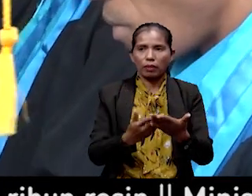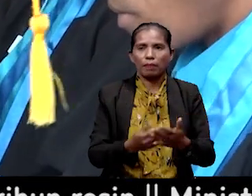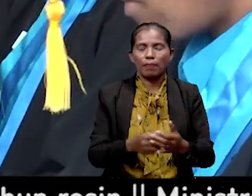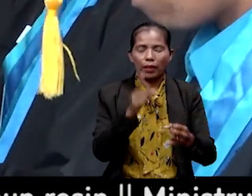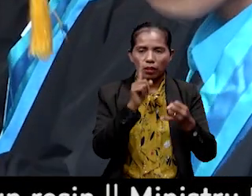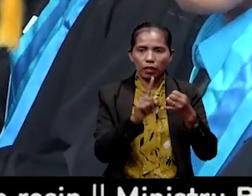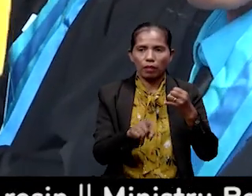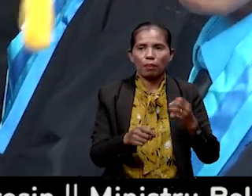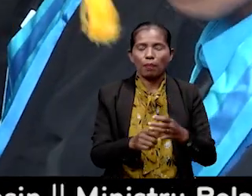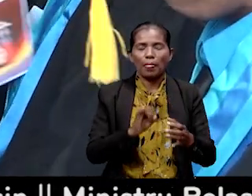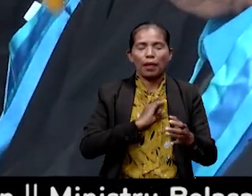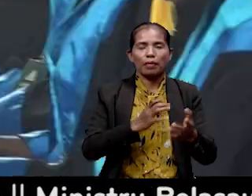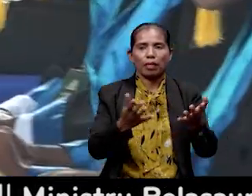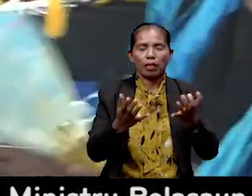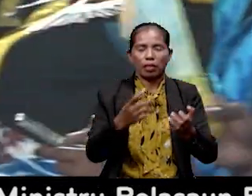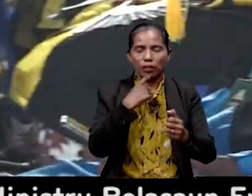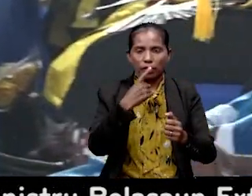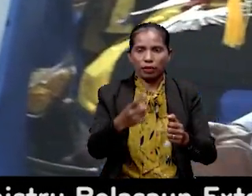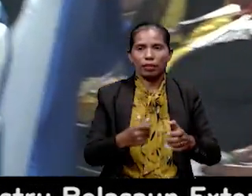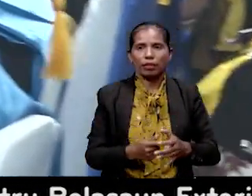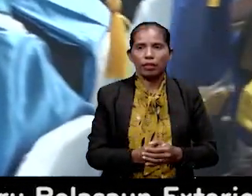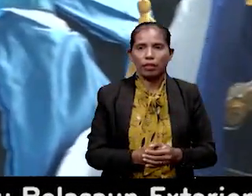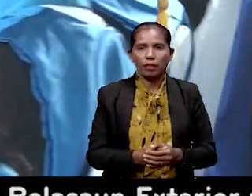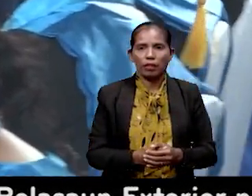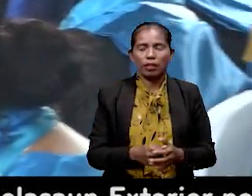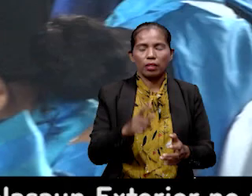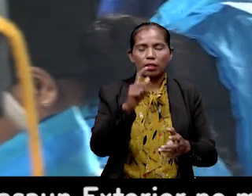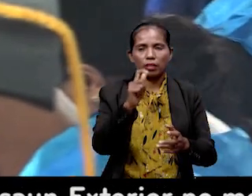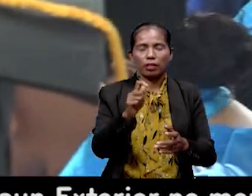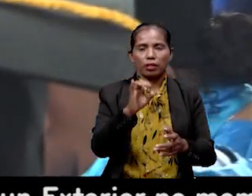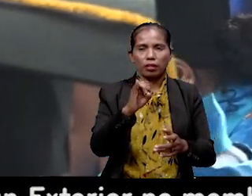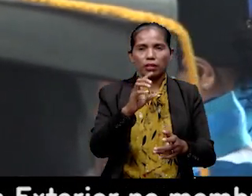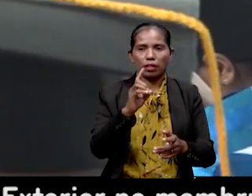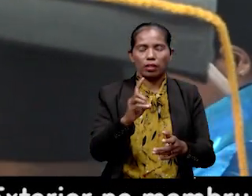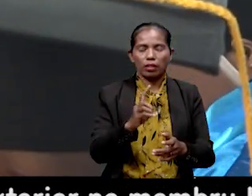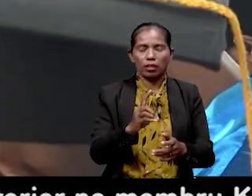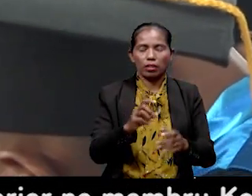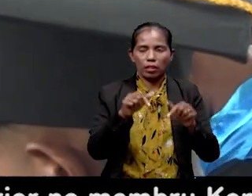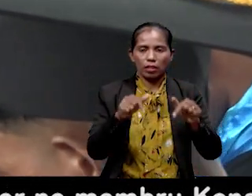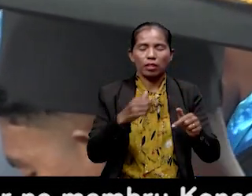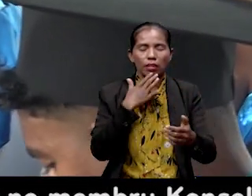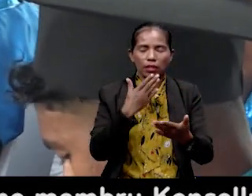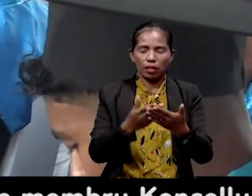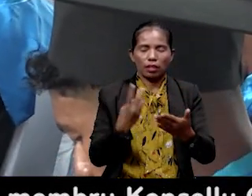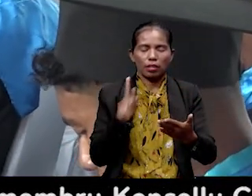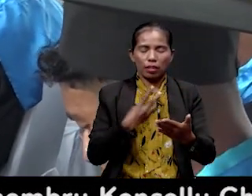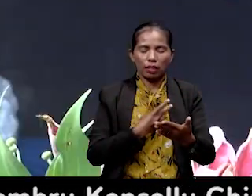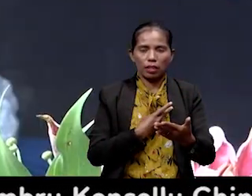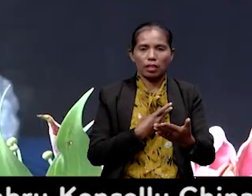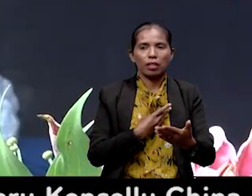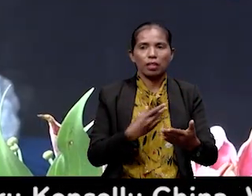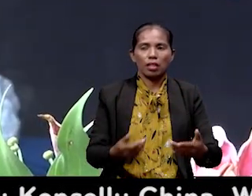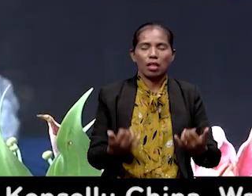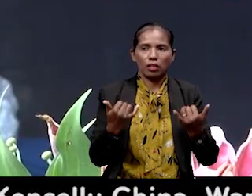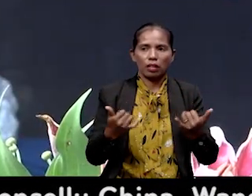liu, hawa karak hatete kata. This is not a success, but this is as the first step, among 100